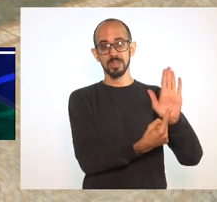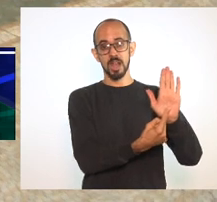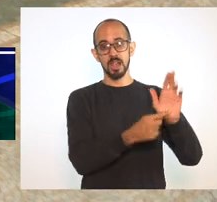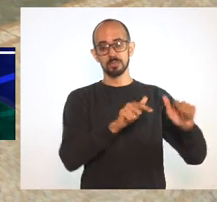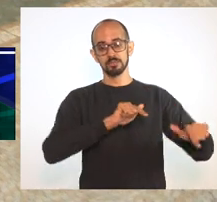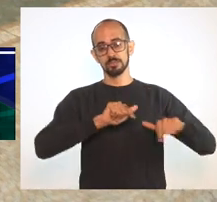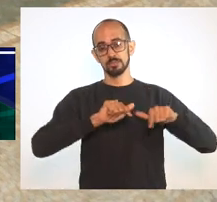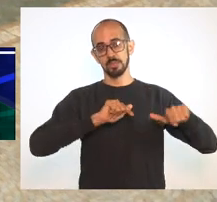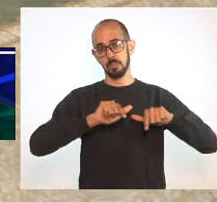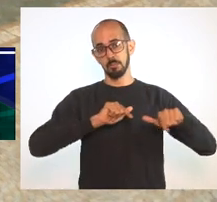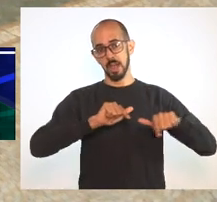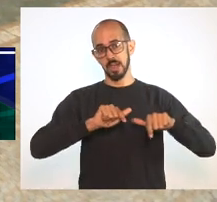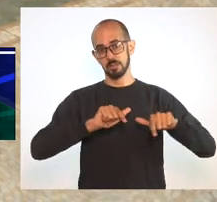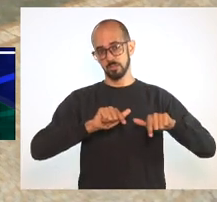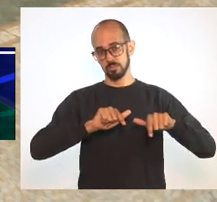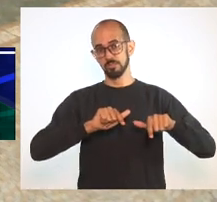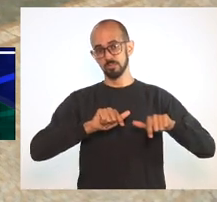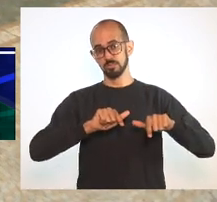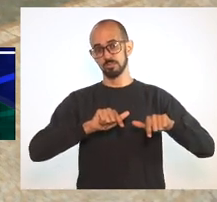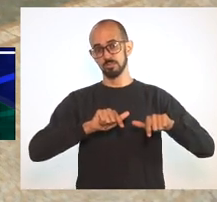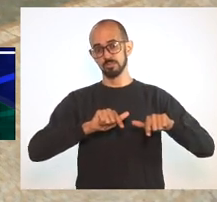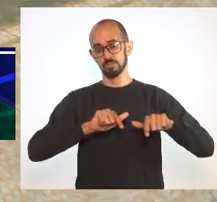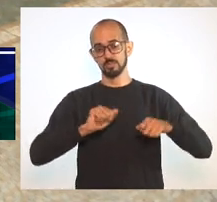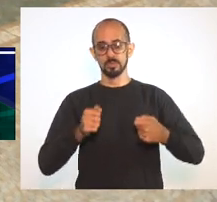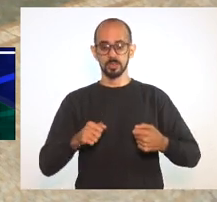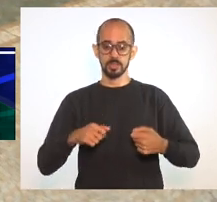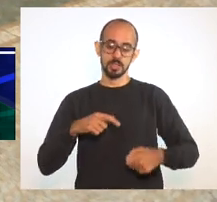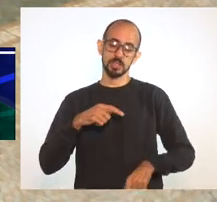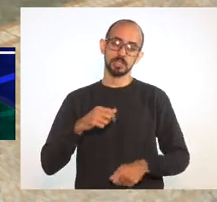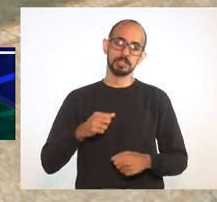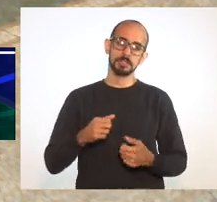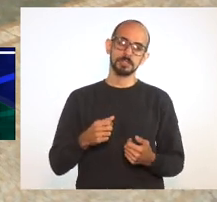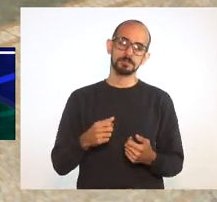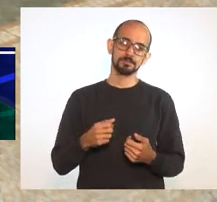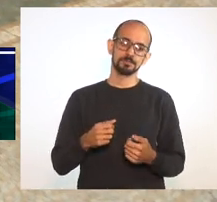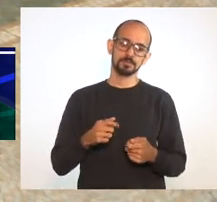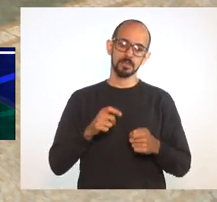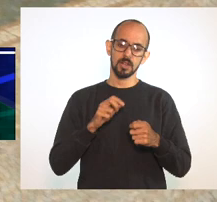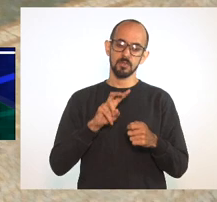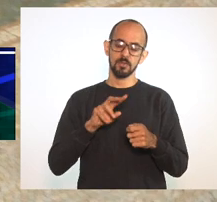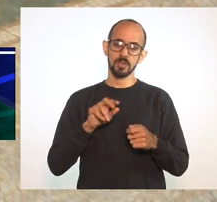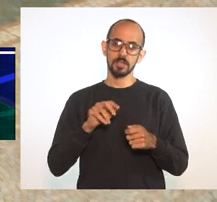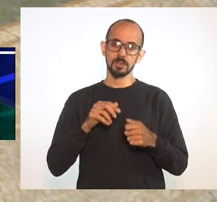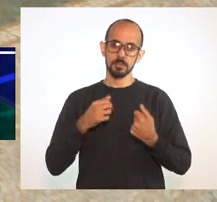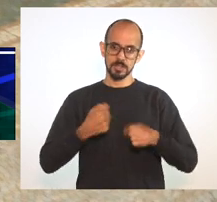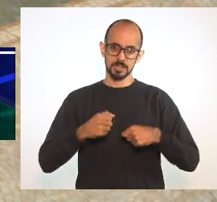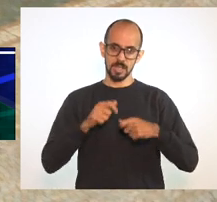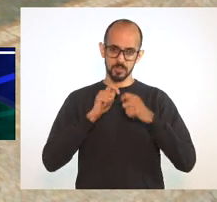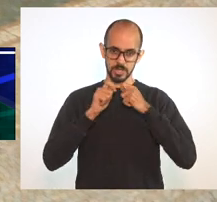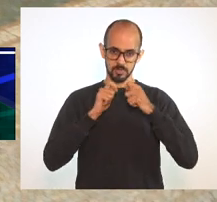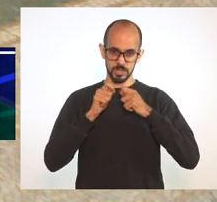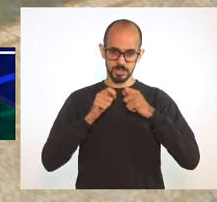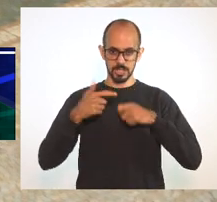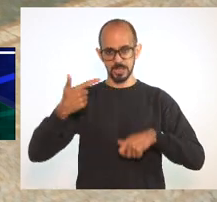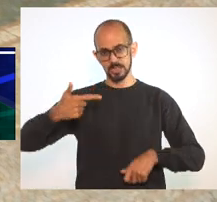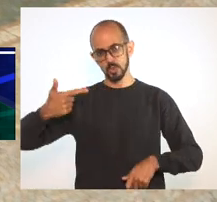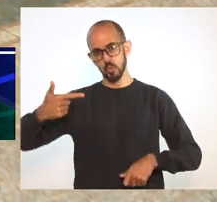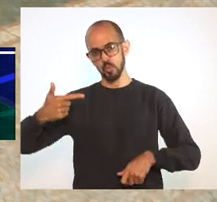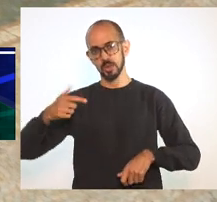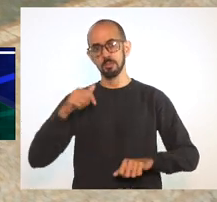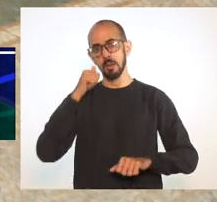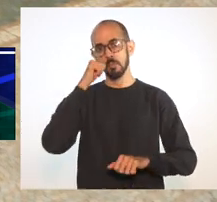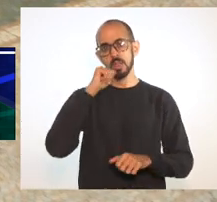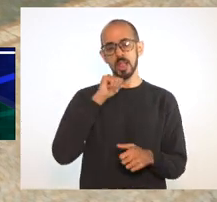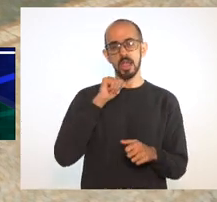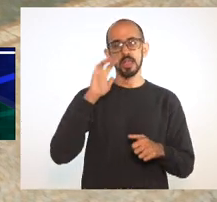emprego que iria ser, para o qual iria ser entrevistado. E a segunda, uma mulher